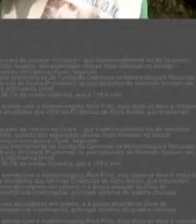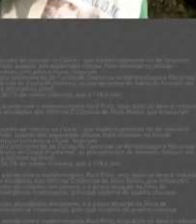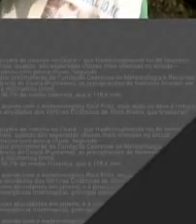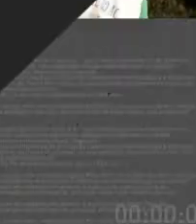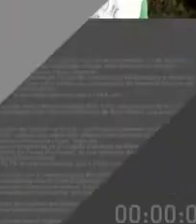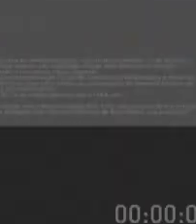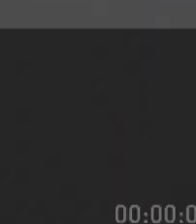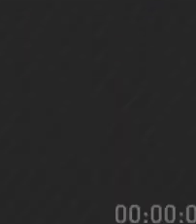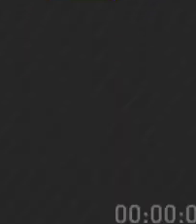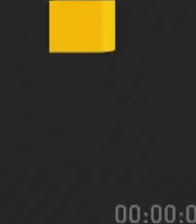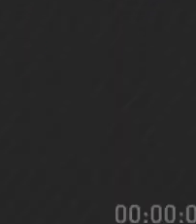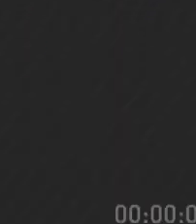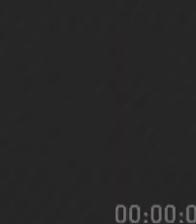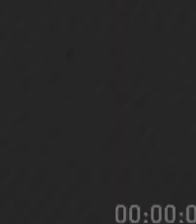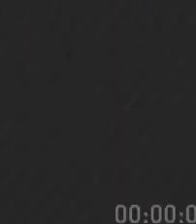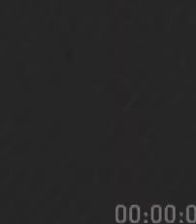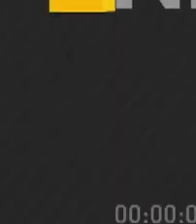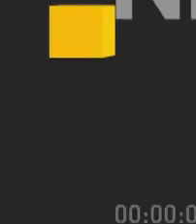ae